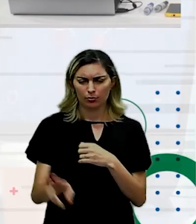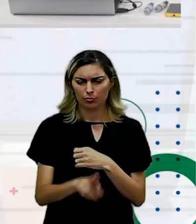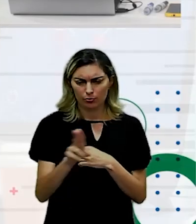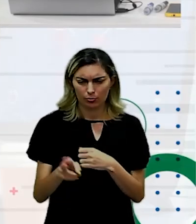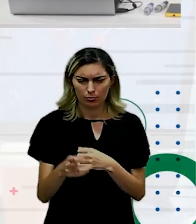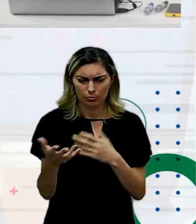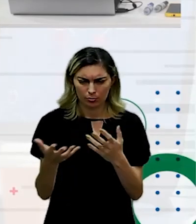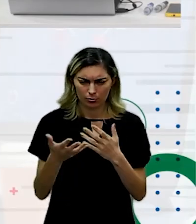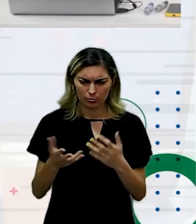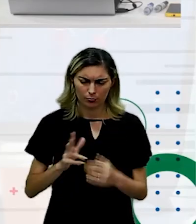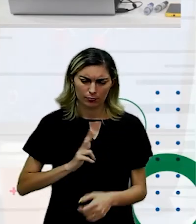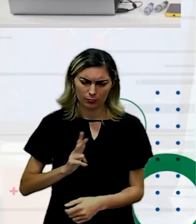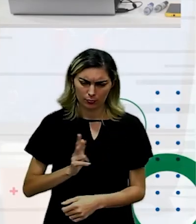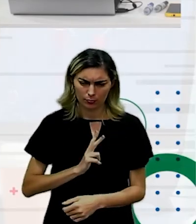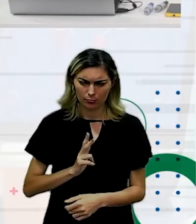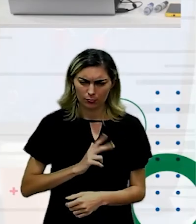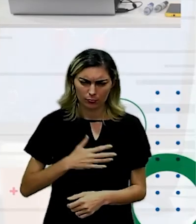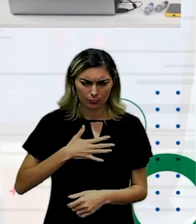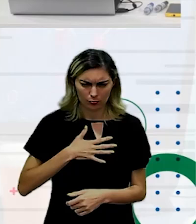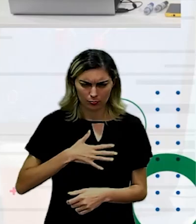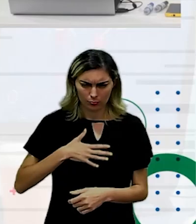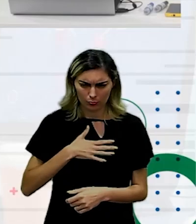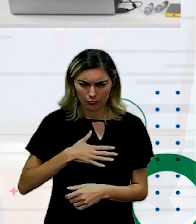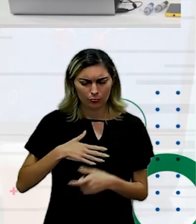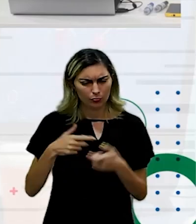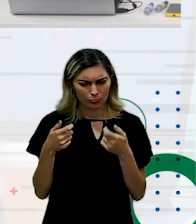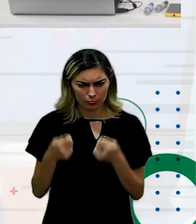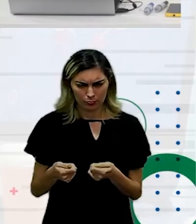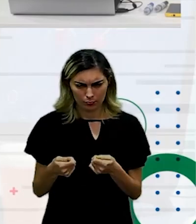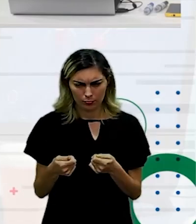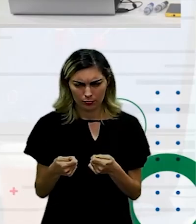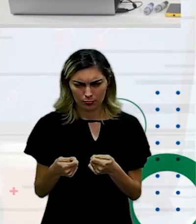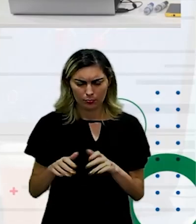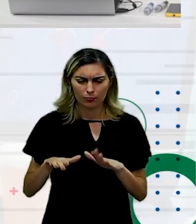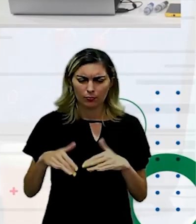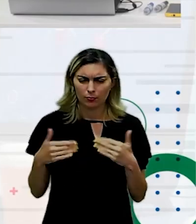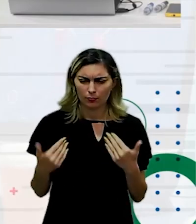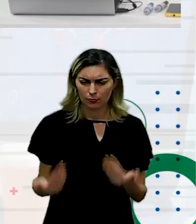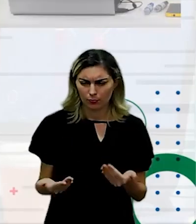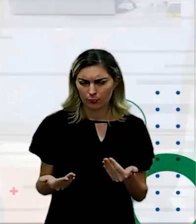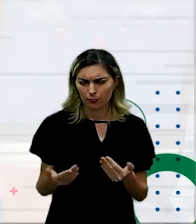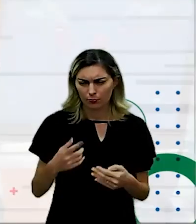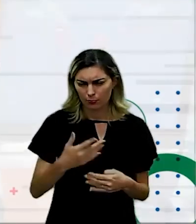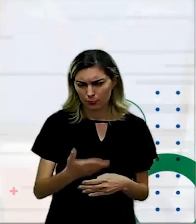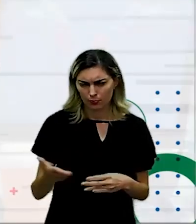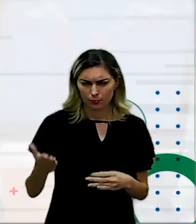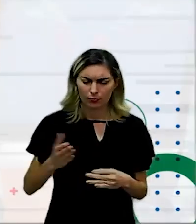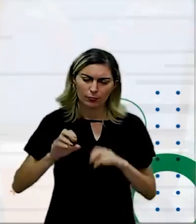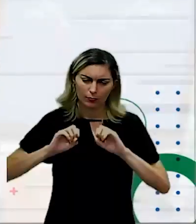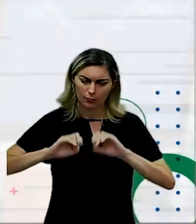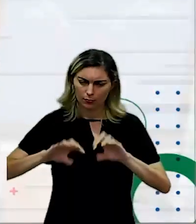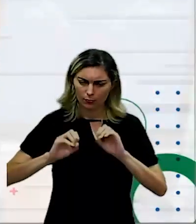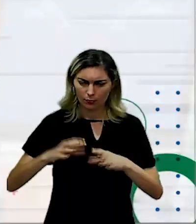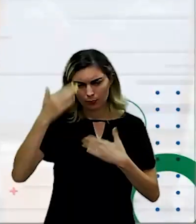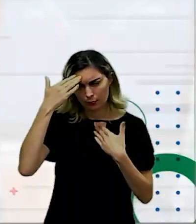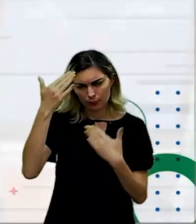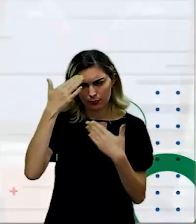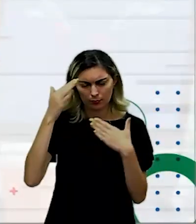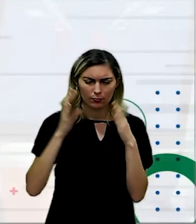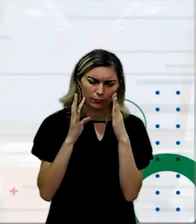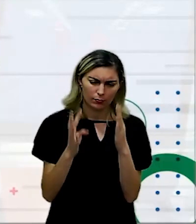particularmente, uso e gosto bastante do Figma. Tudo bem? Então, essa foi a nossa aula. Muito obrigado pela